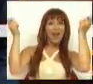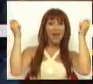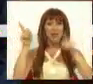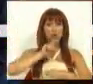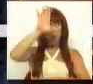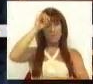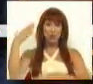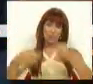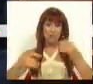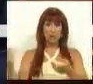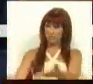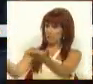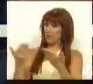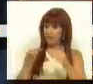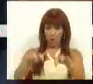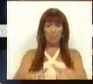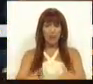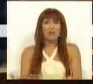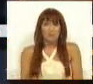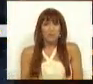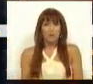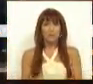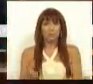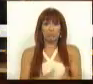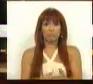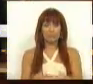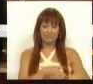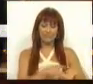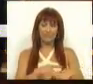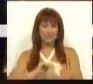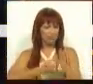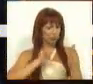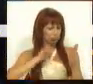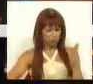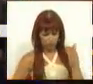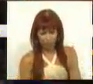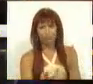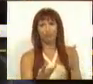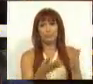Ministra da Justiça vem oferecer ao Parlamento hoje é um verdadeiro guião de inconstitucionalidades. Disse.